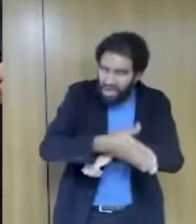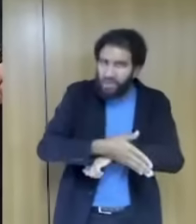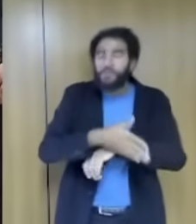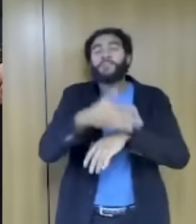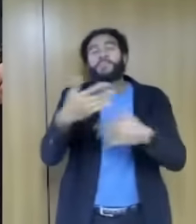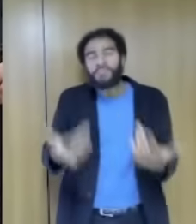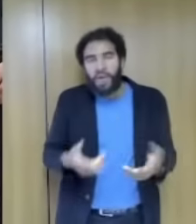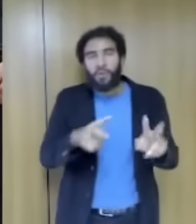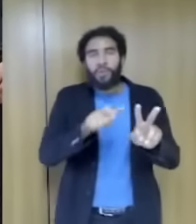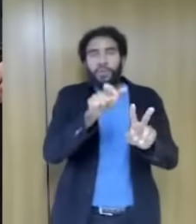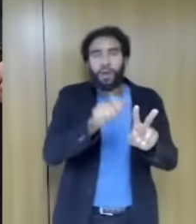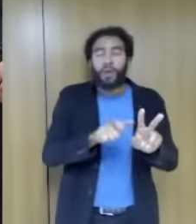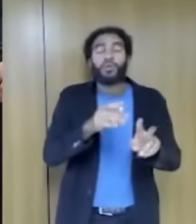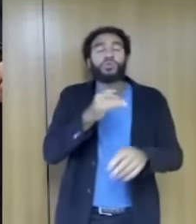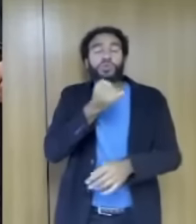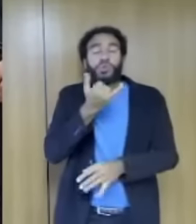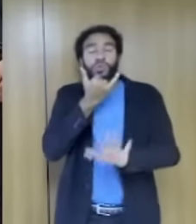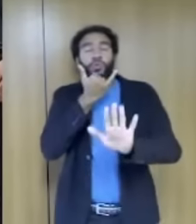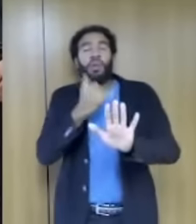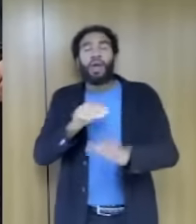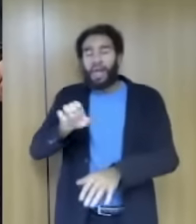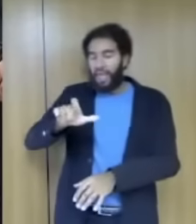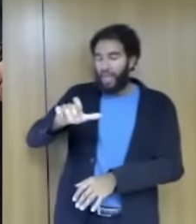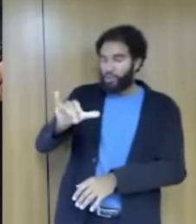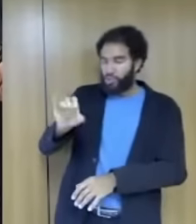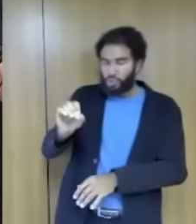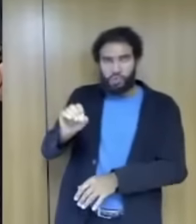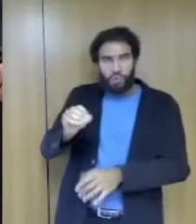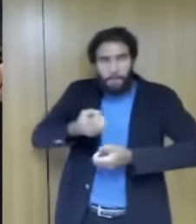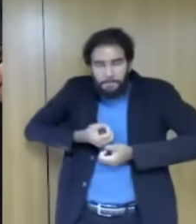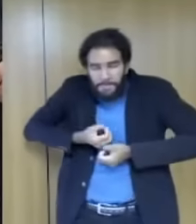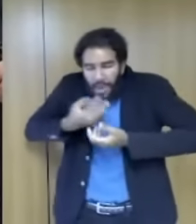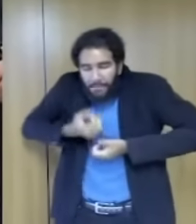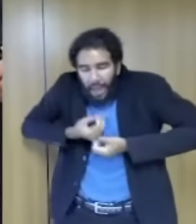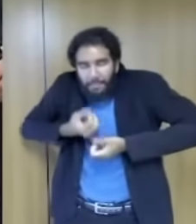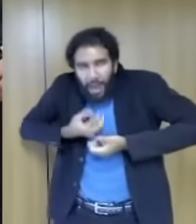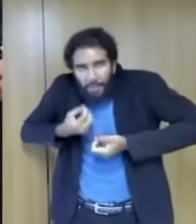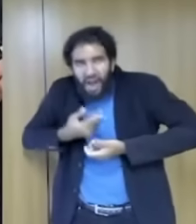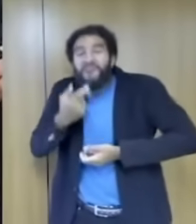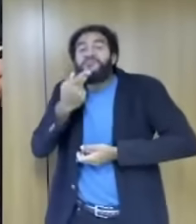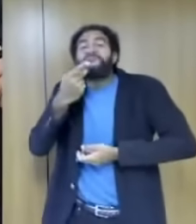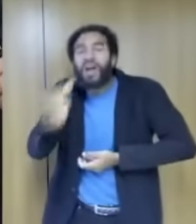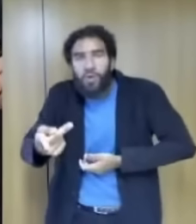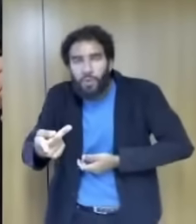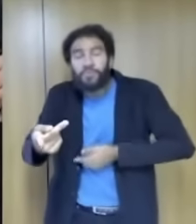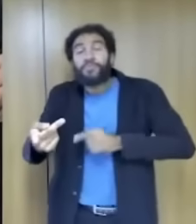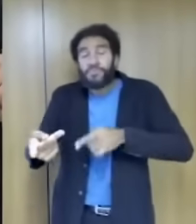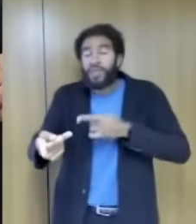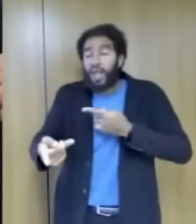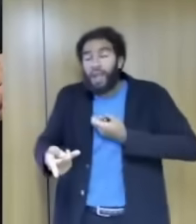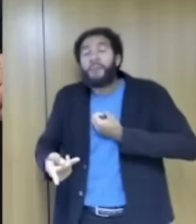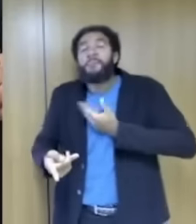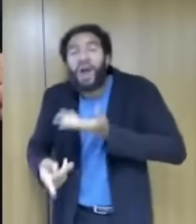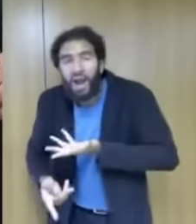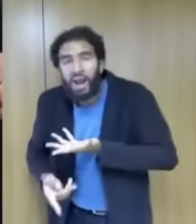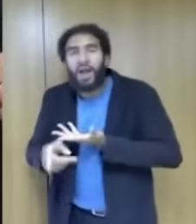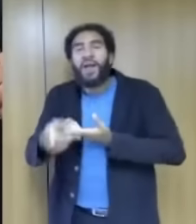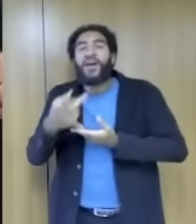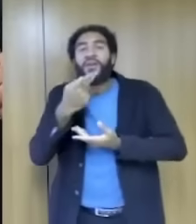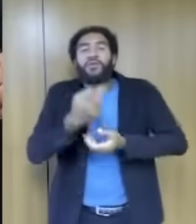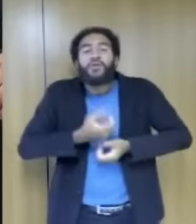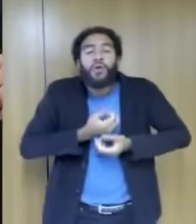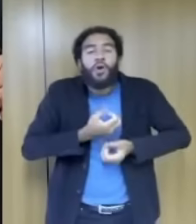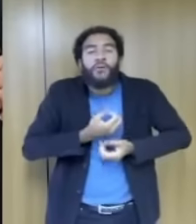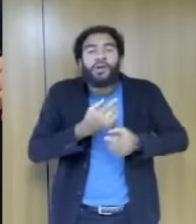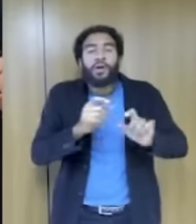do Rony, do Elcio, à delação do Elcio. E o Elcio, ao fazer a delação, confessa a sua